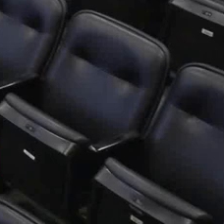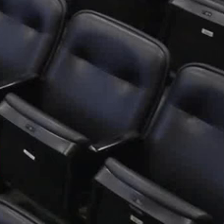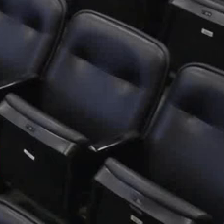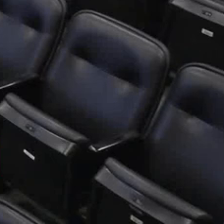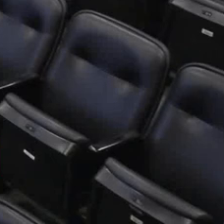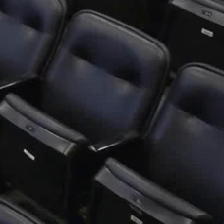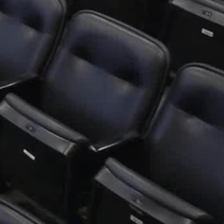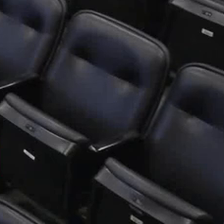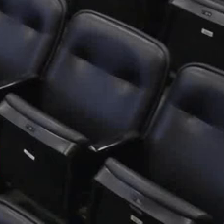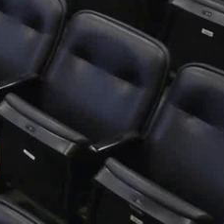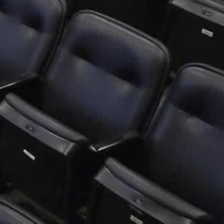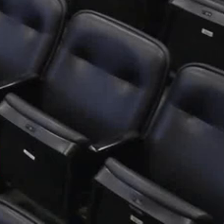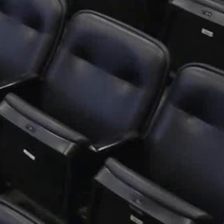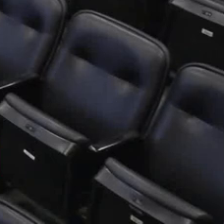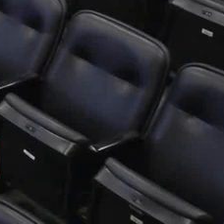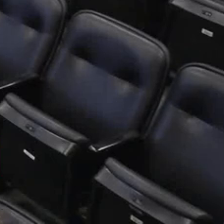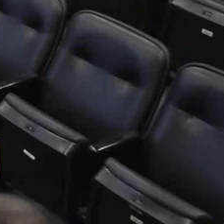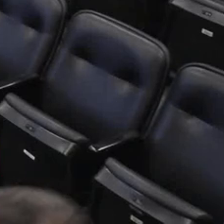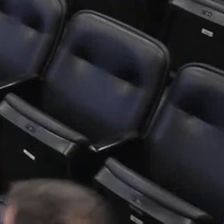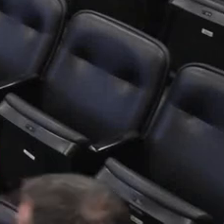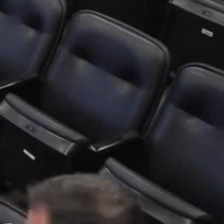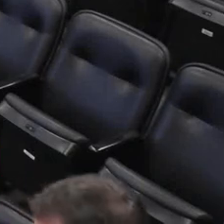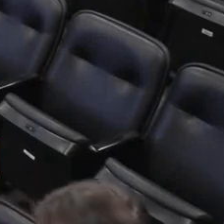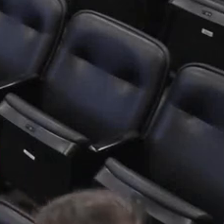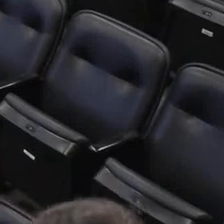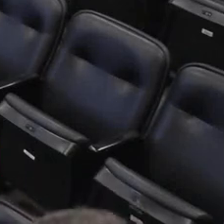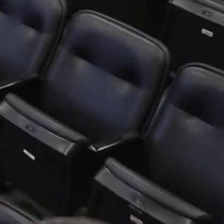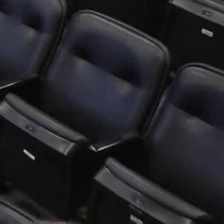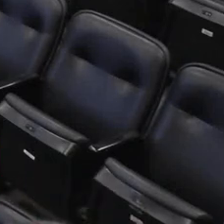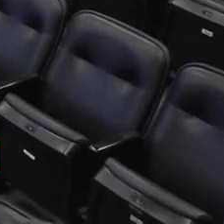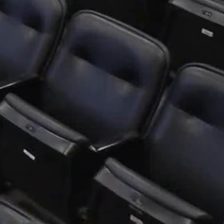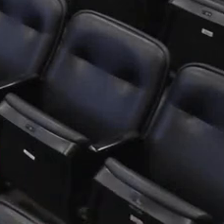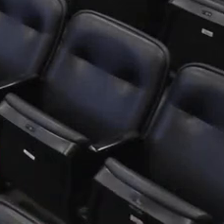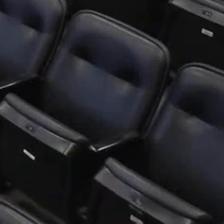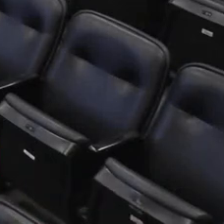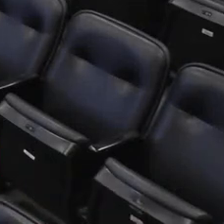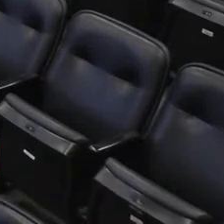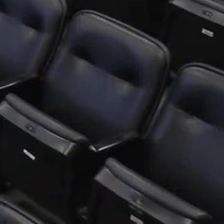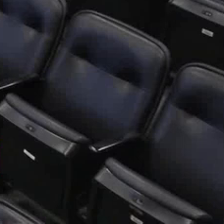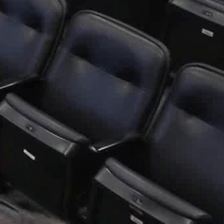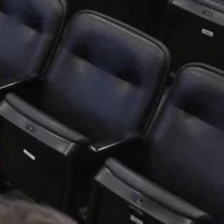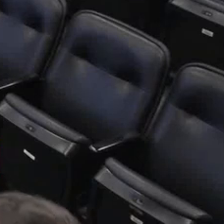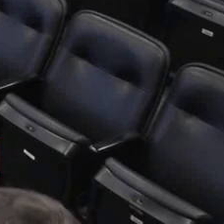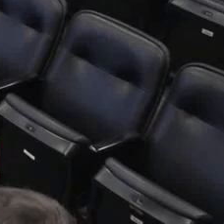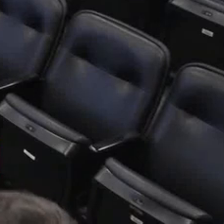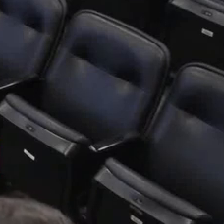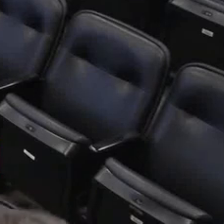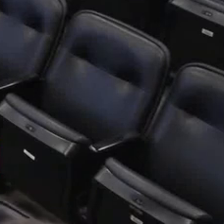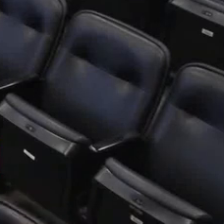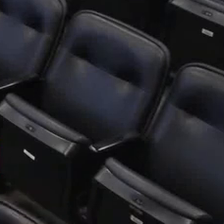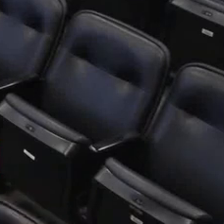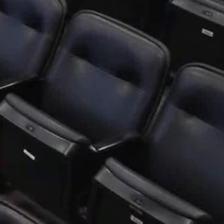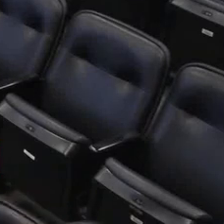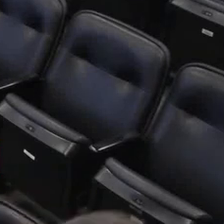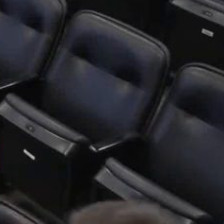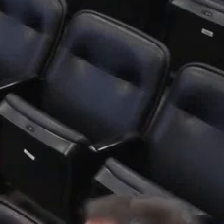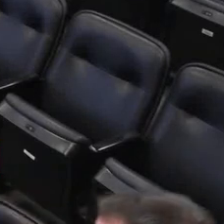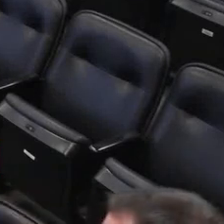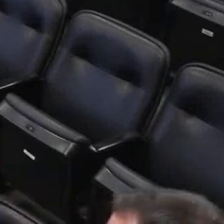agora todo mundo aqui comigo o grupo do Fundão sempre é barulhento né grupo do Fundão